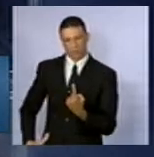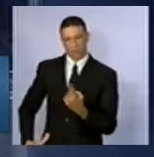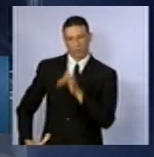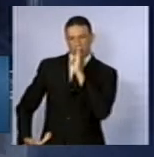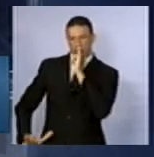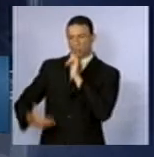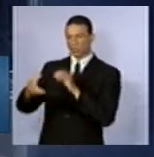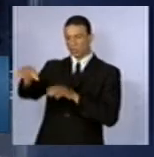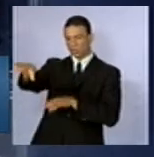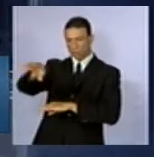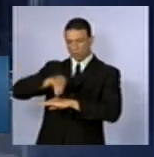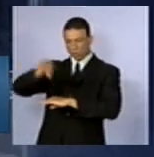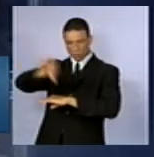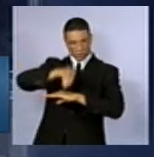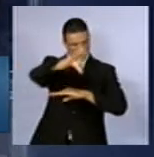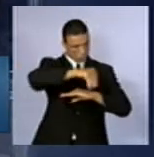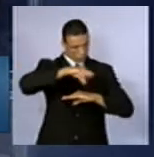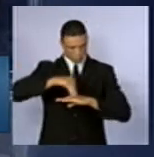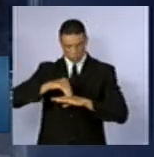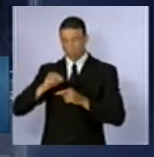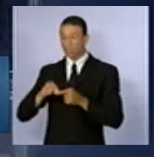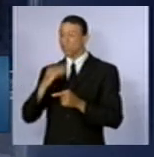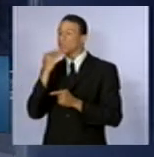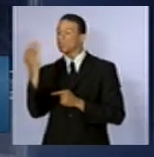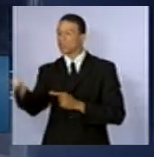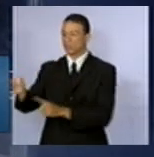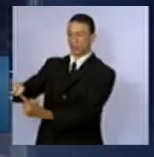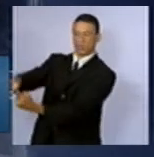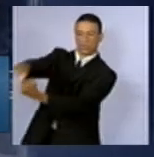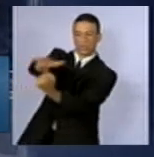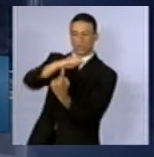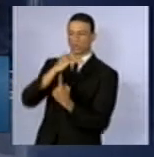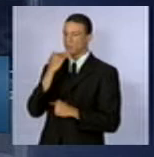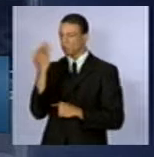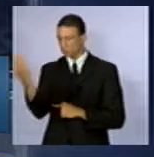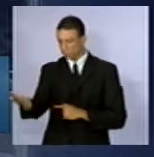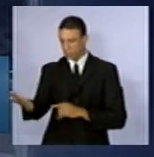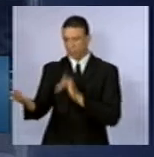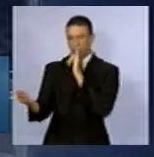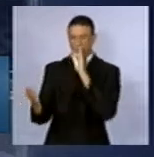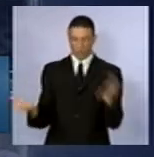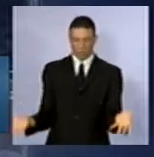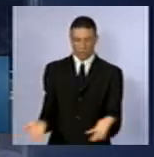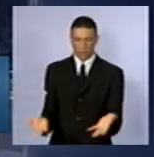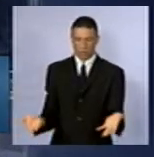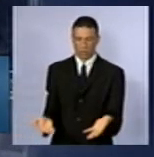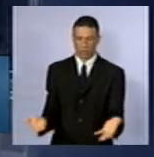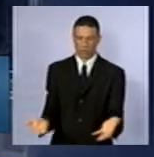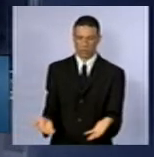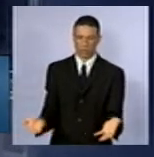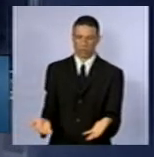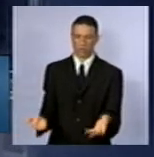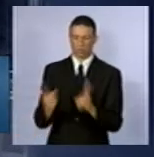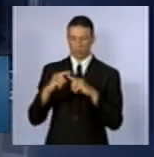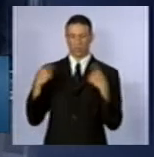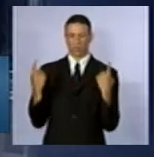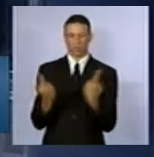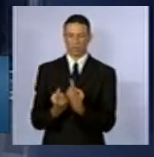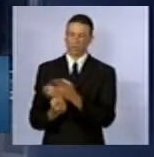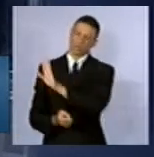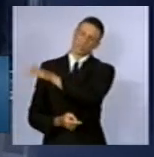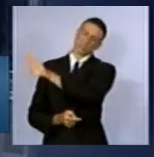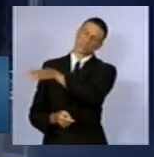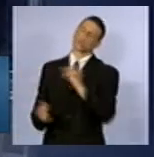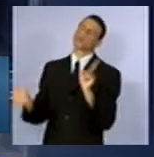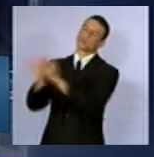de obtenção do licenciamento ambiental por sinal hoje mas esse essa essa esse essa audiência que quando